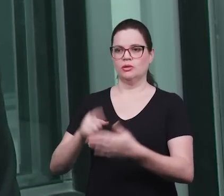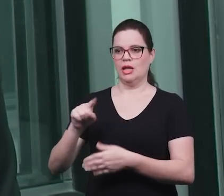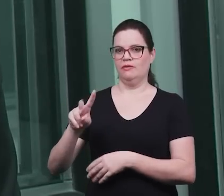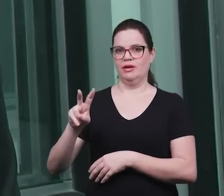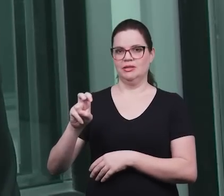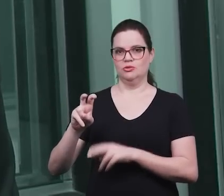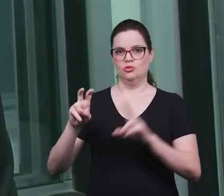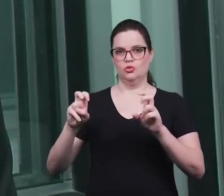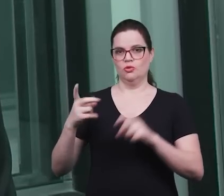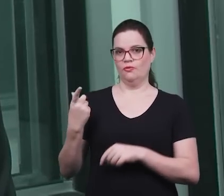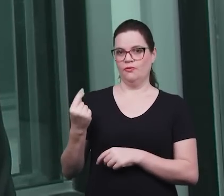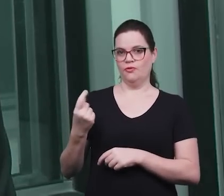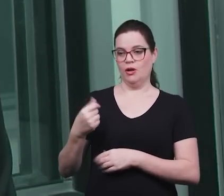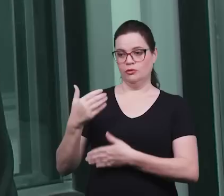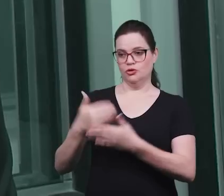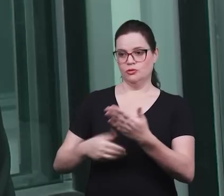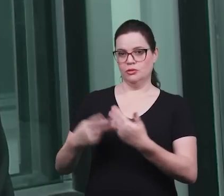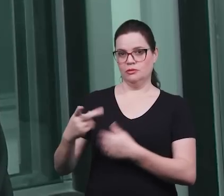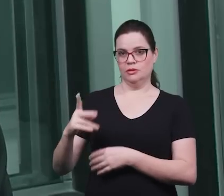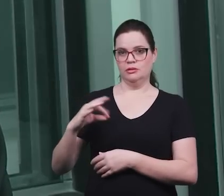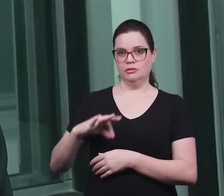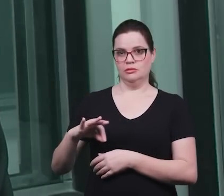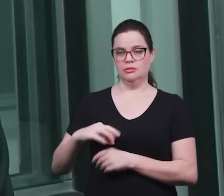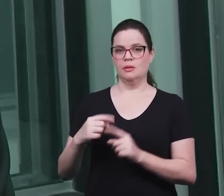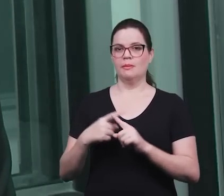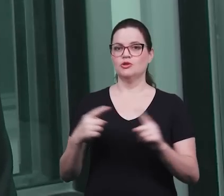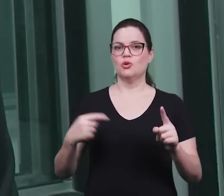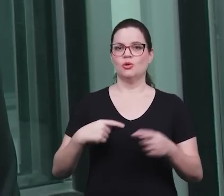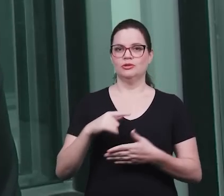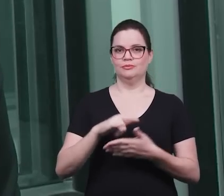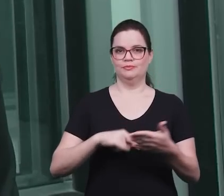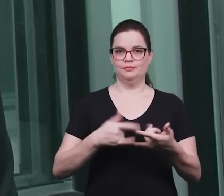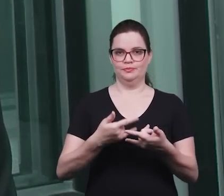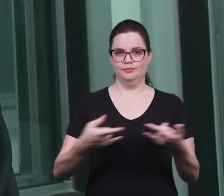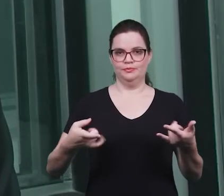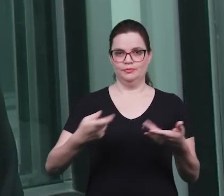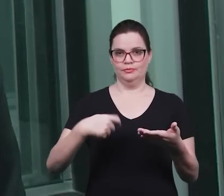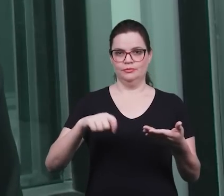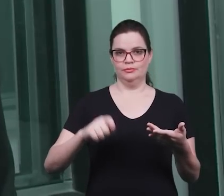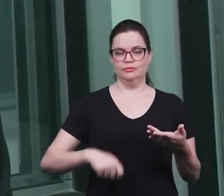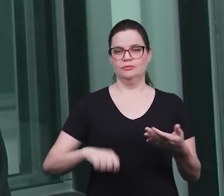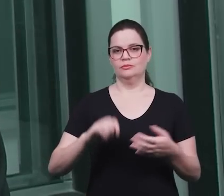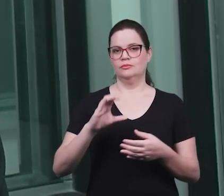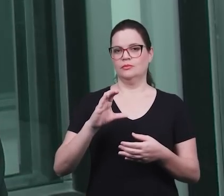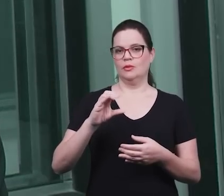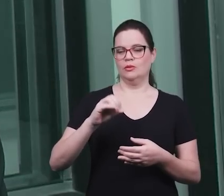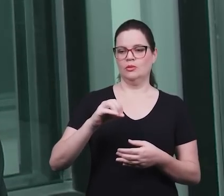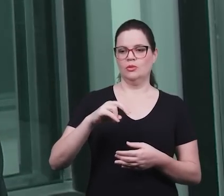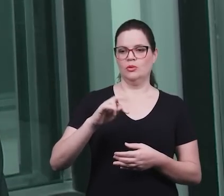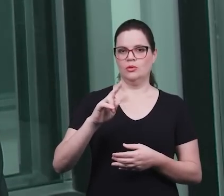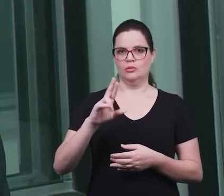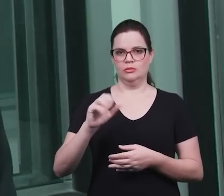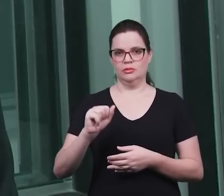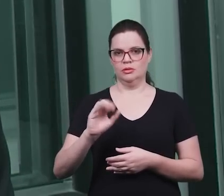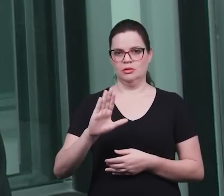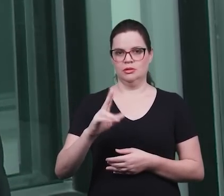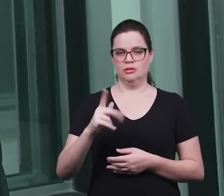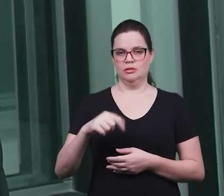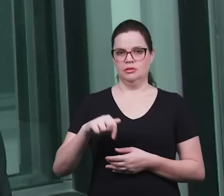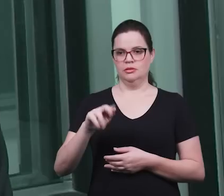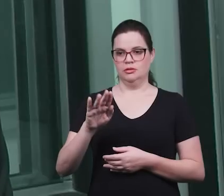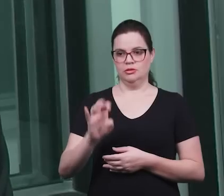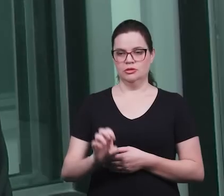Como o contra-cheque hoje ele não chega mais na casa das pessoas, ele é obtido pelo portal